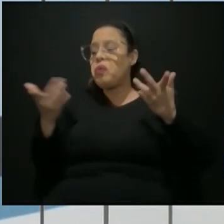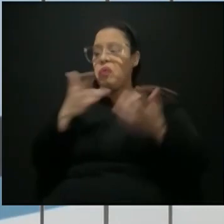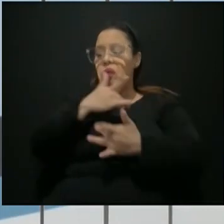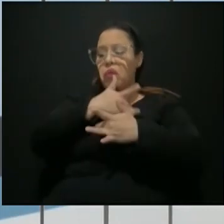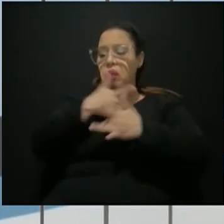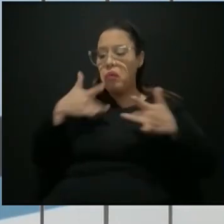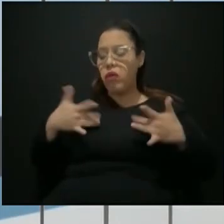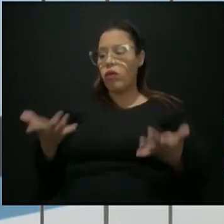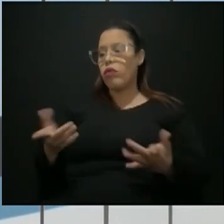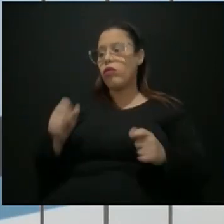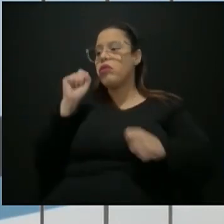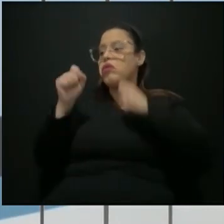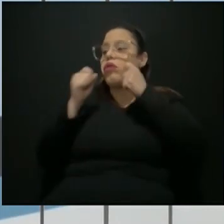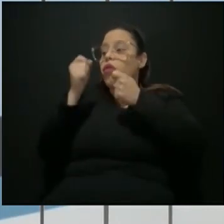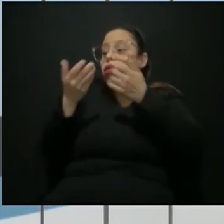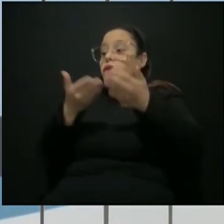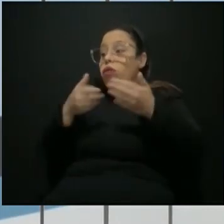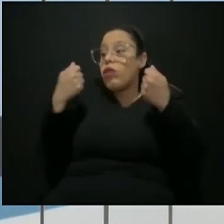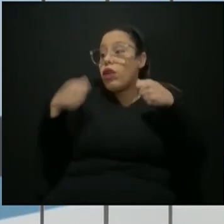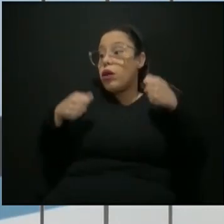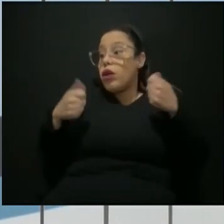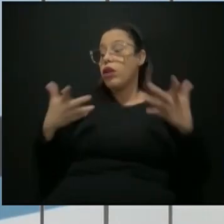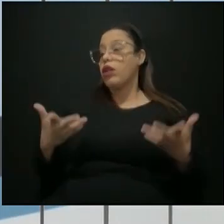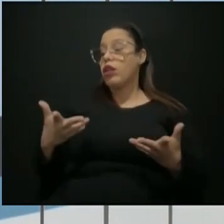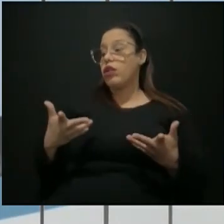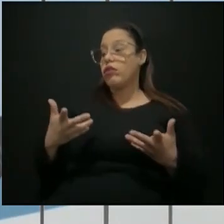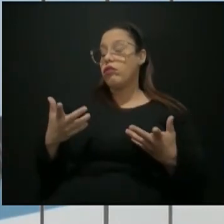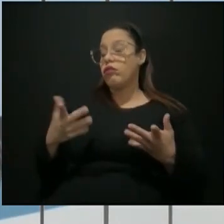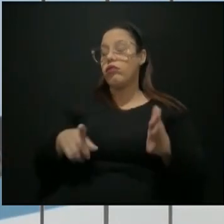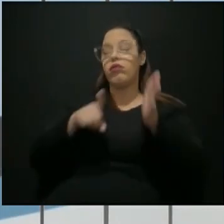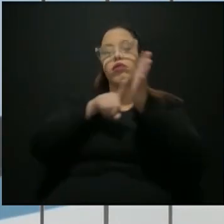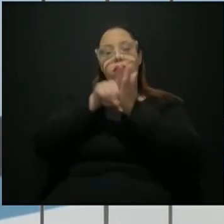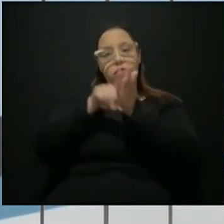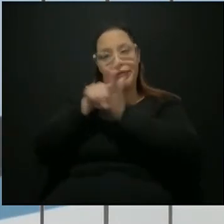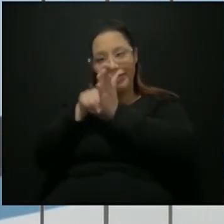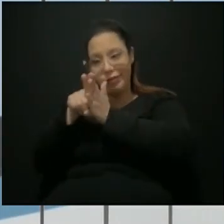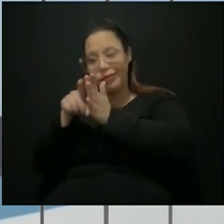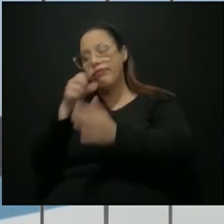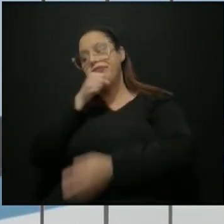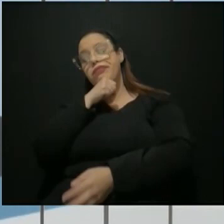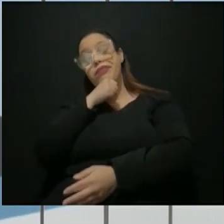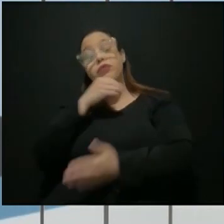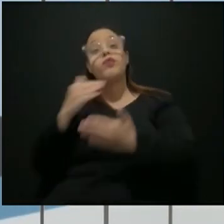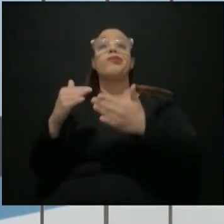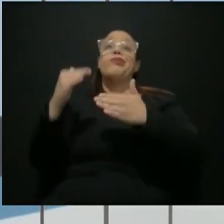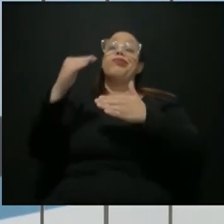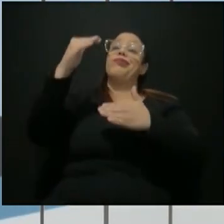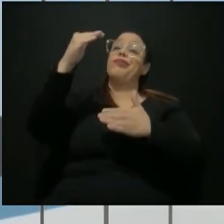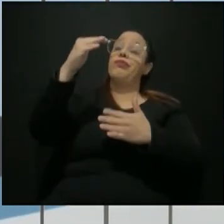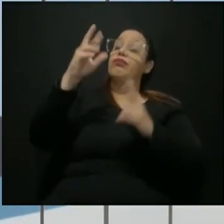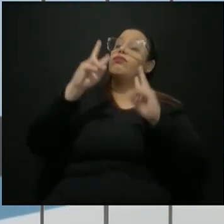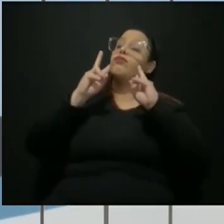real demanda. Então, os estudos sobre envelhecimento vão precisar cada vez mais reconhecer essa heterogeneidade do grupo de